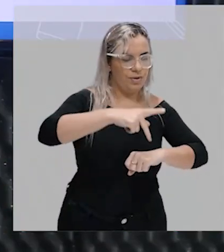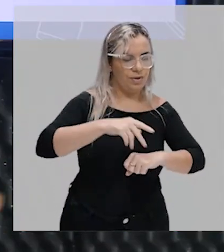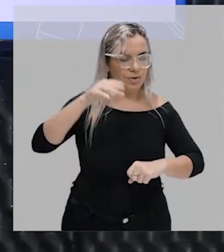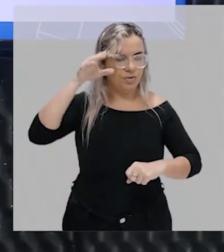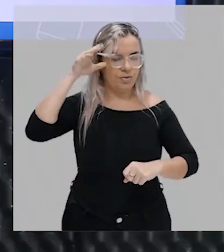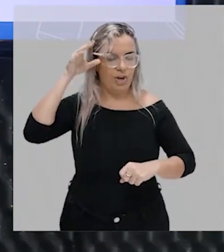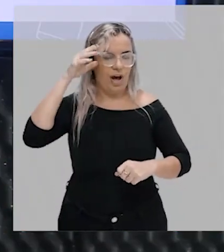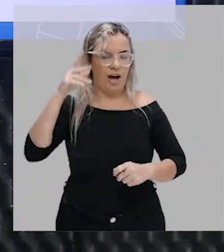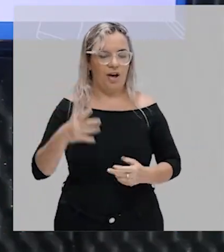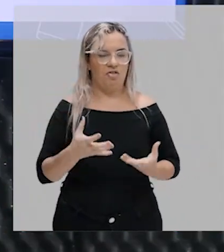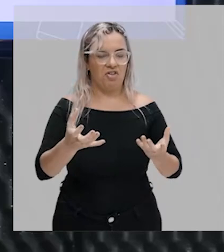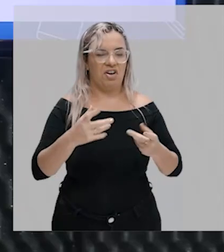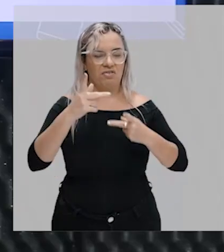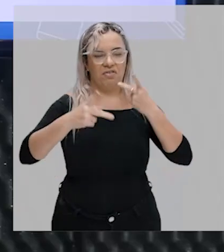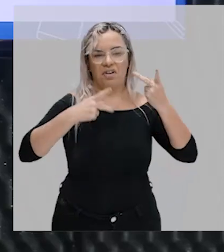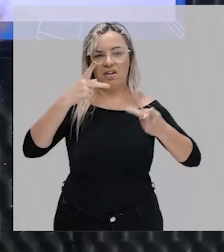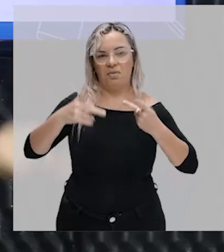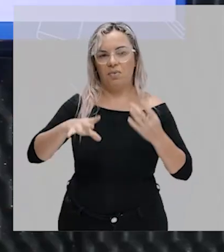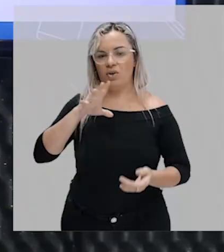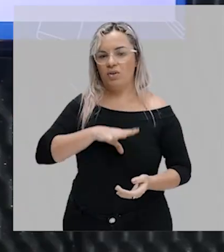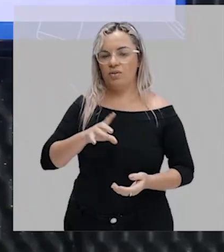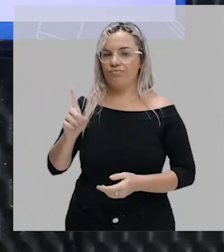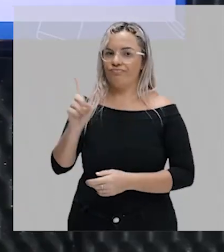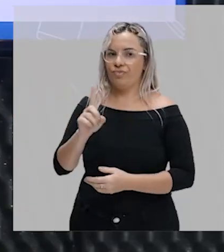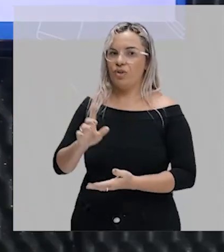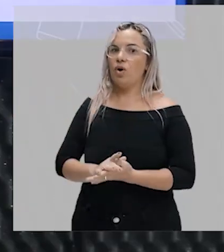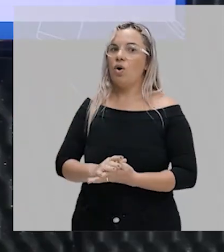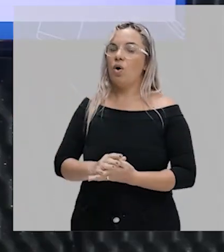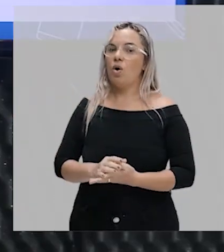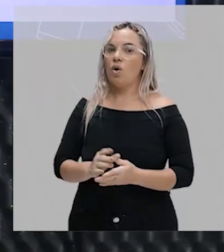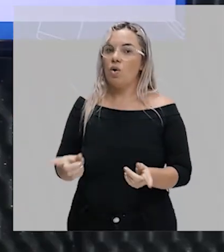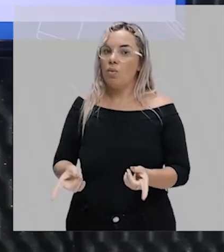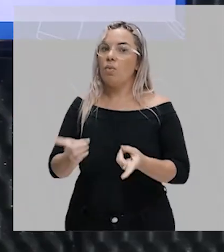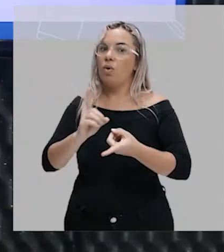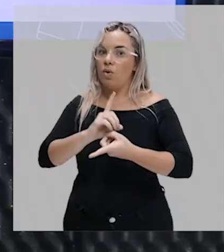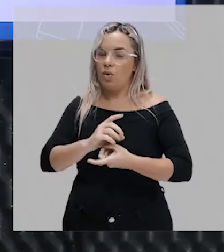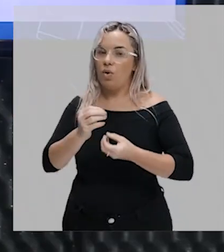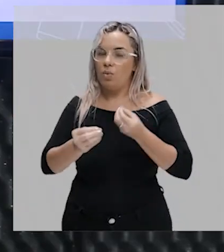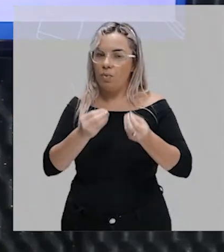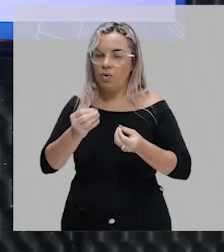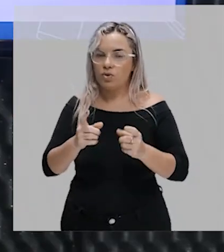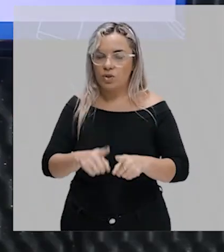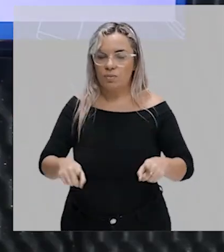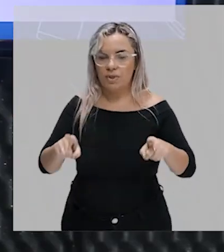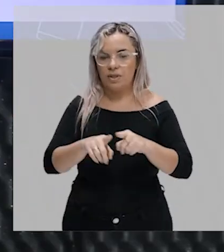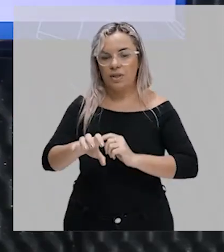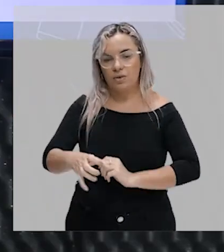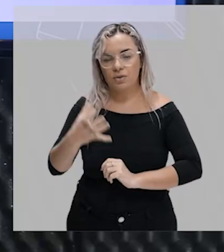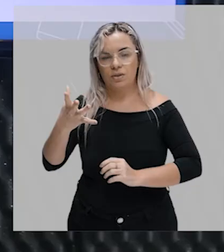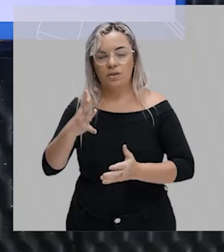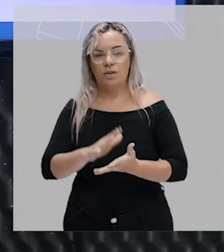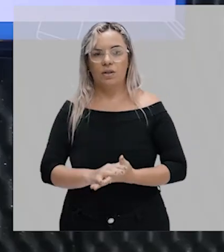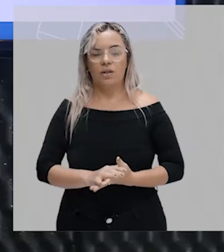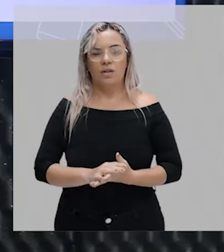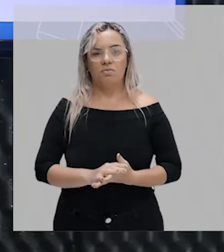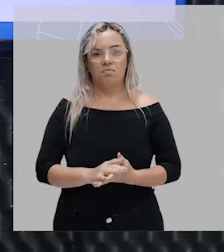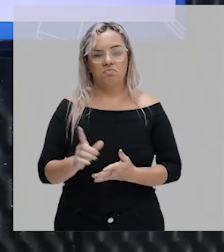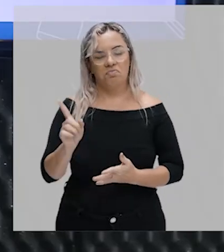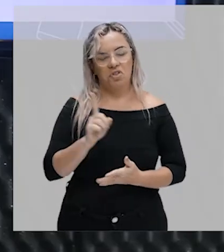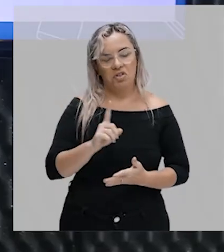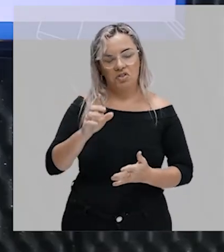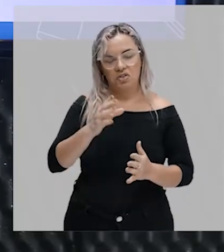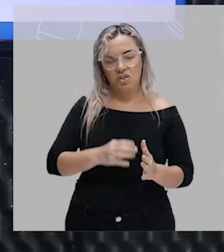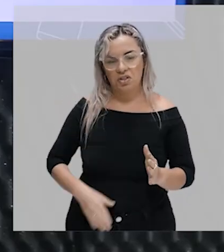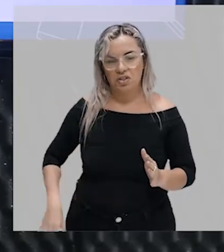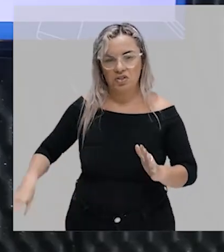entender, assim como você não vai entender o que eles dizem. Não adianta chegar num lugar, numa comunidade, isso também